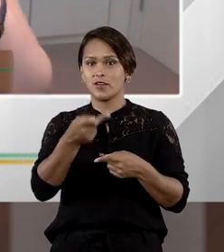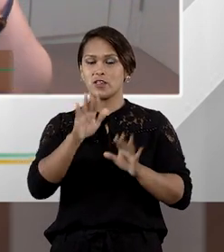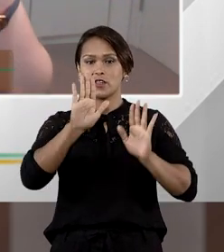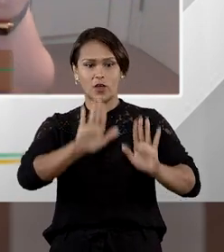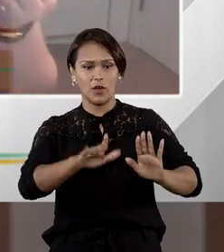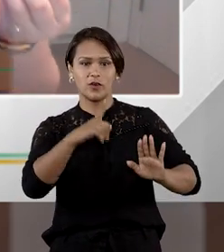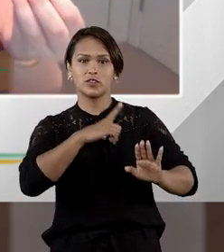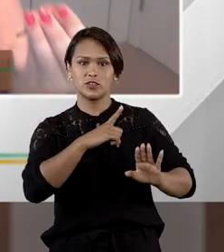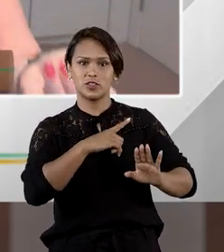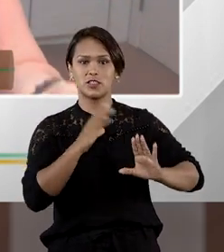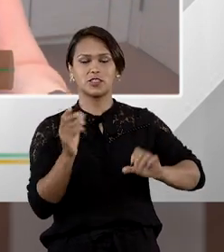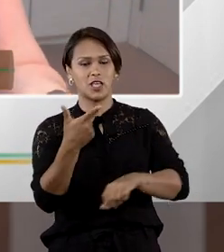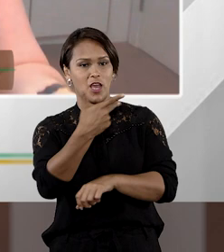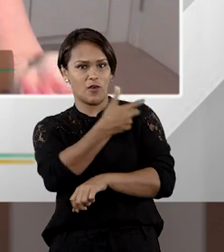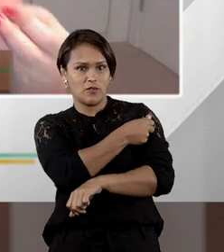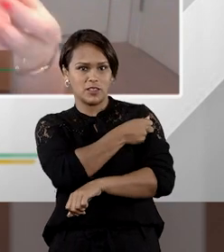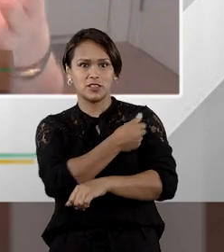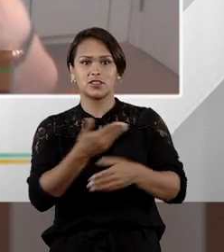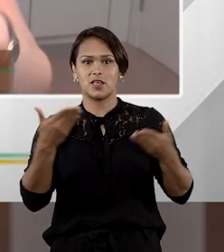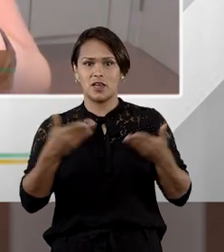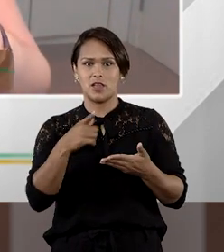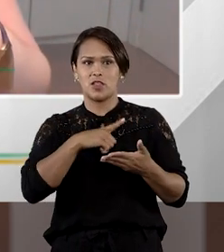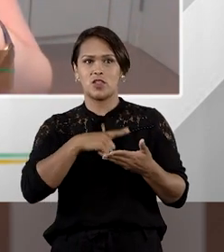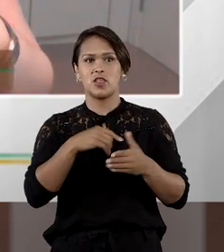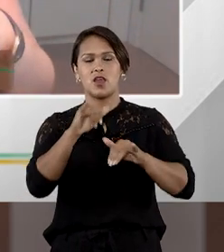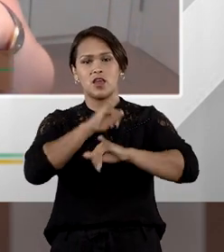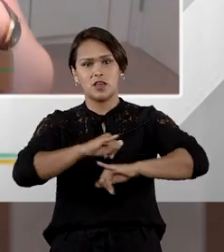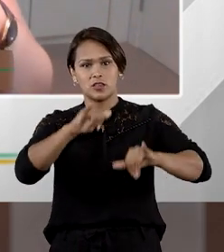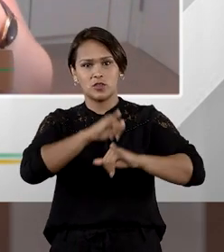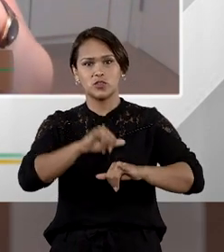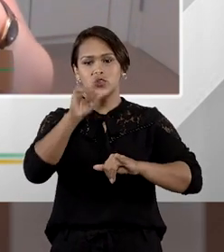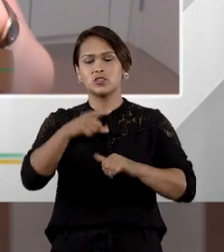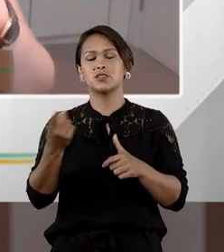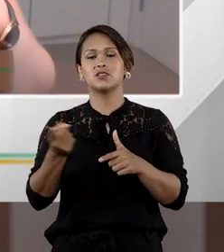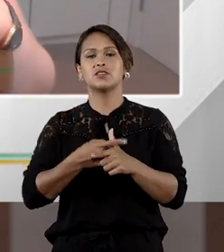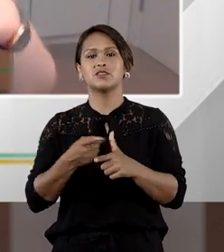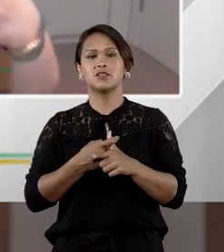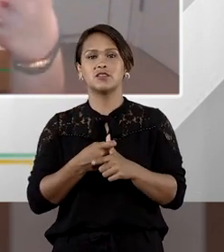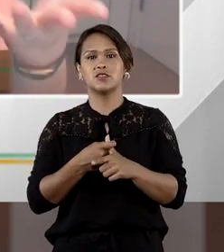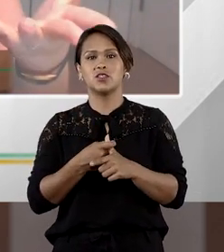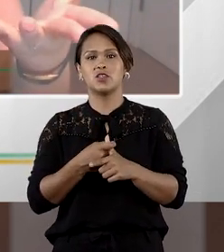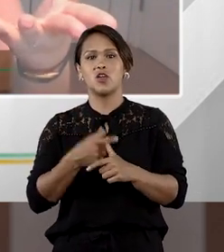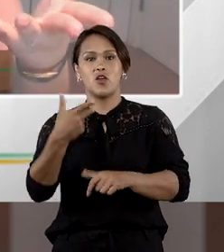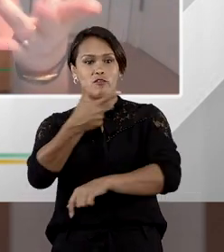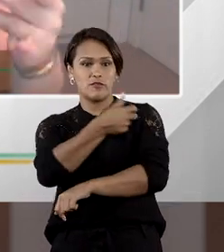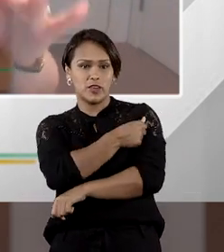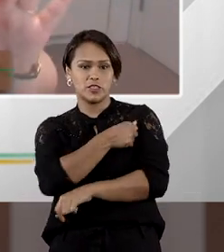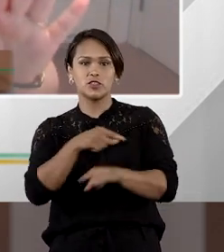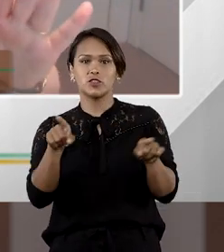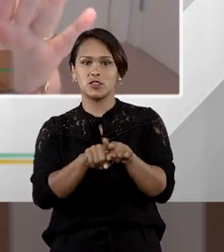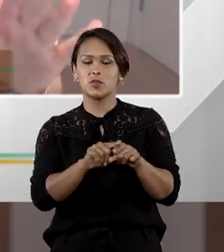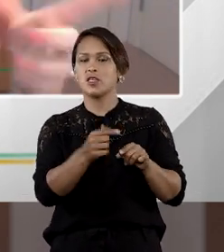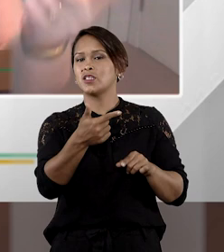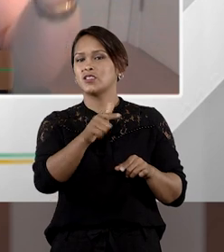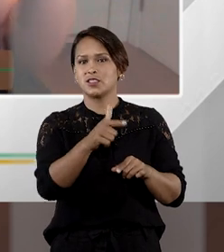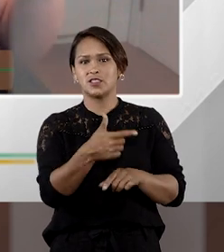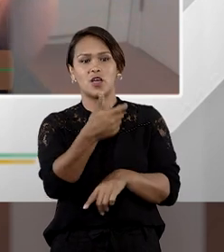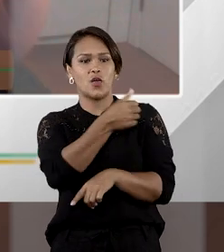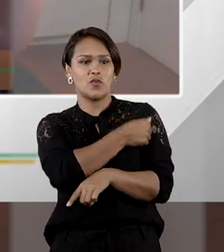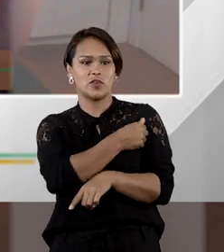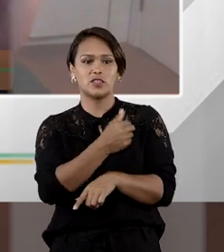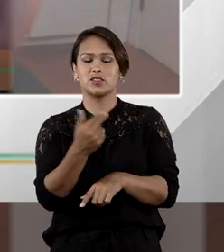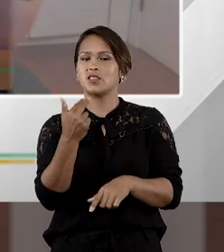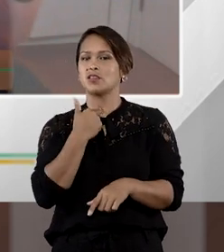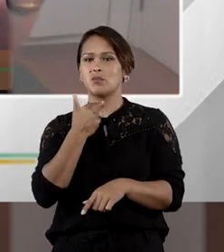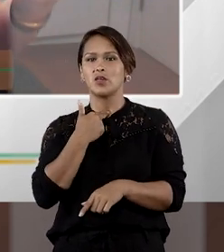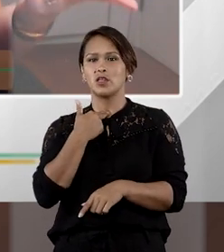Olha, já temos um número de vacinados, há notícias de que o devedor se vacinou, ou se não o fez, ele não pode